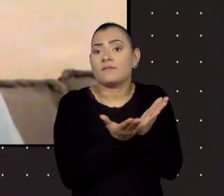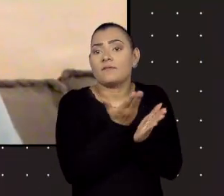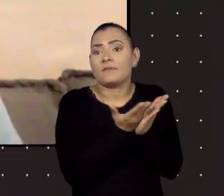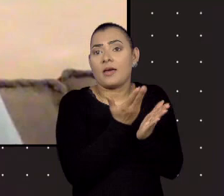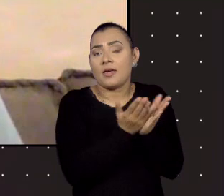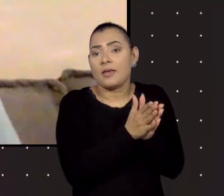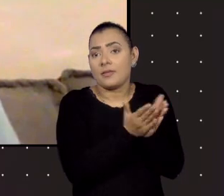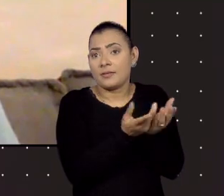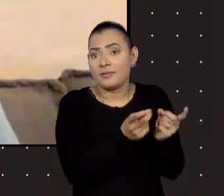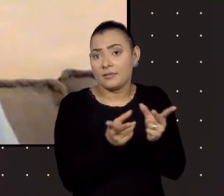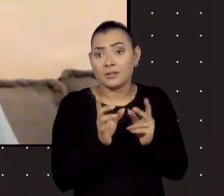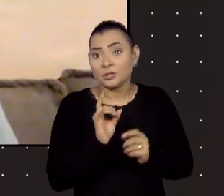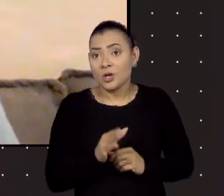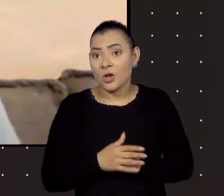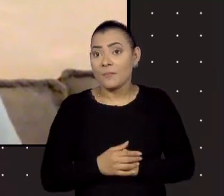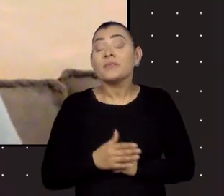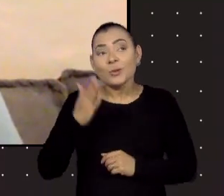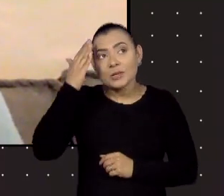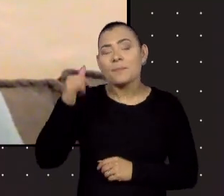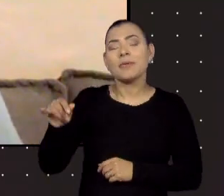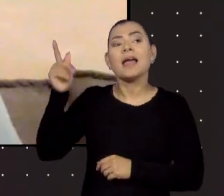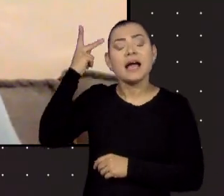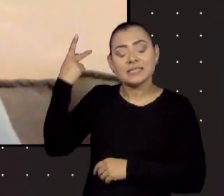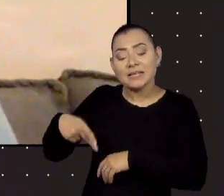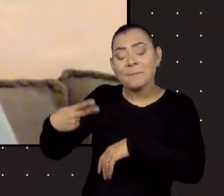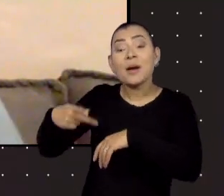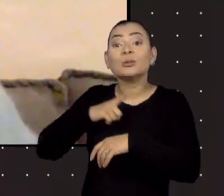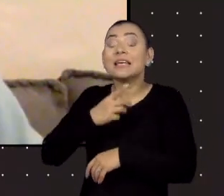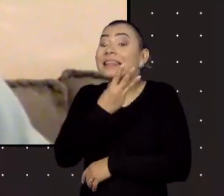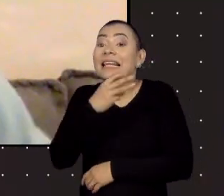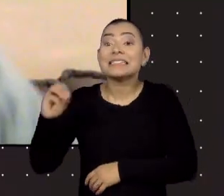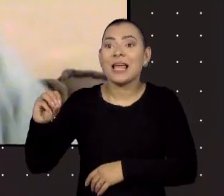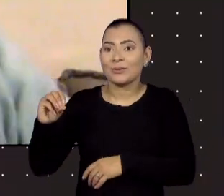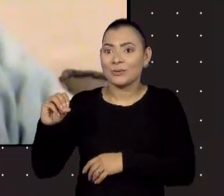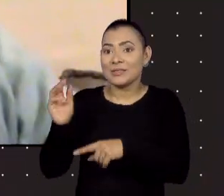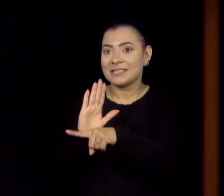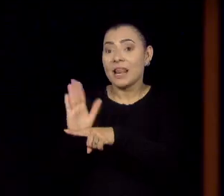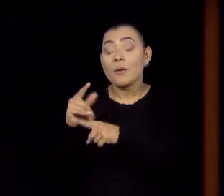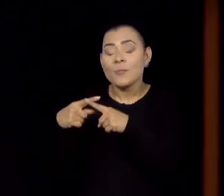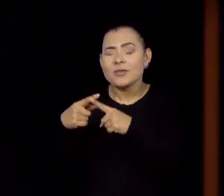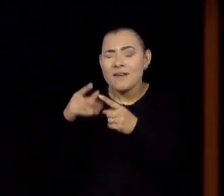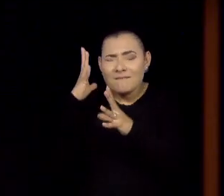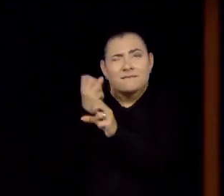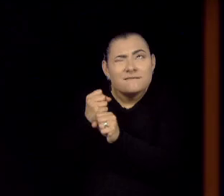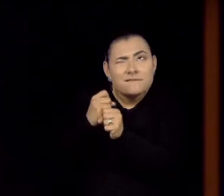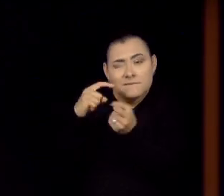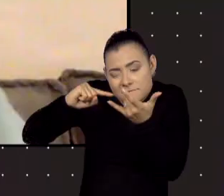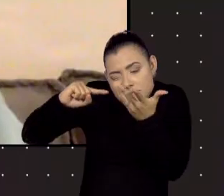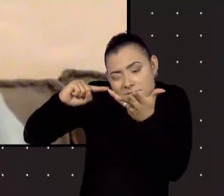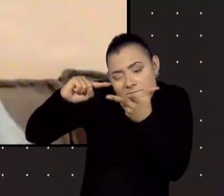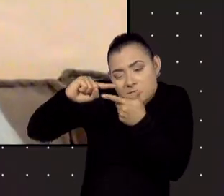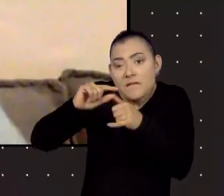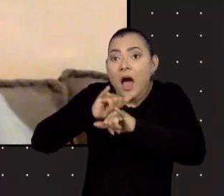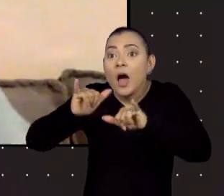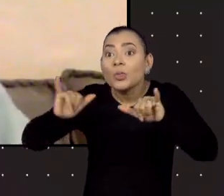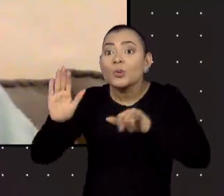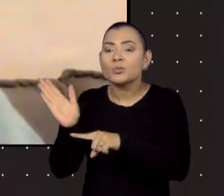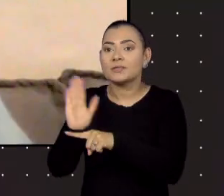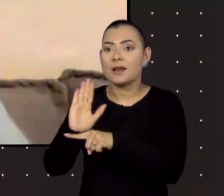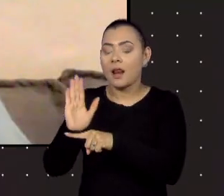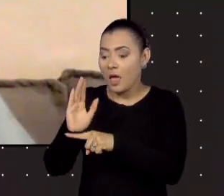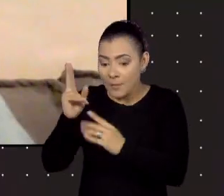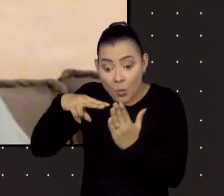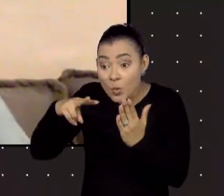E eu lia tudo, eu sabia que São Paulo tinha 300 cinemas, porque eu contava no Estado, na última página, os anúncios, e